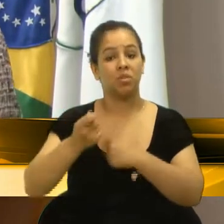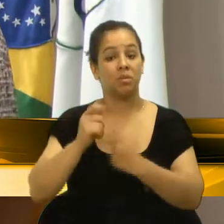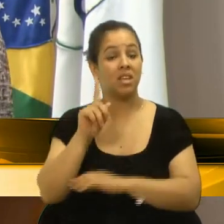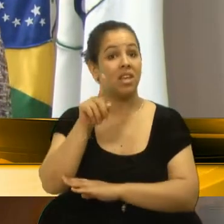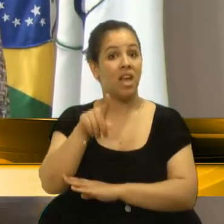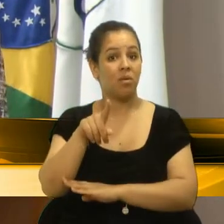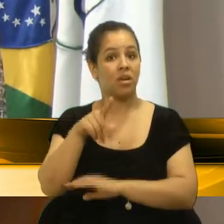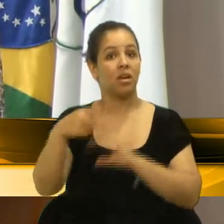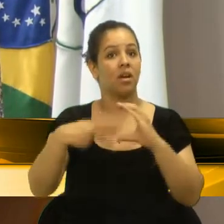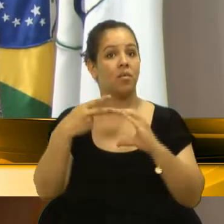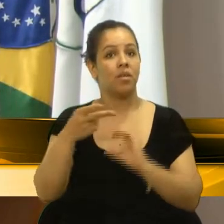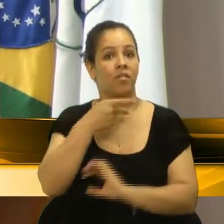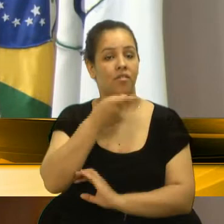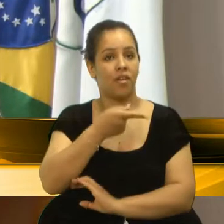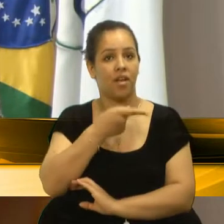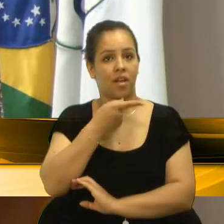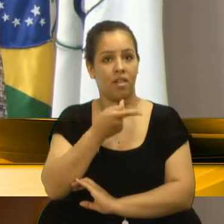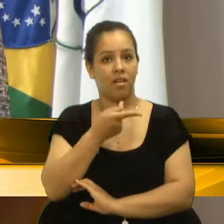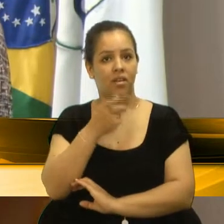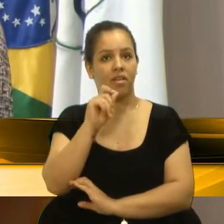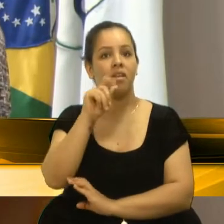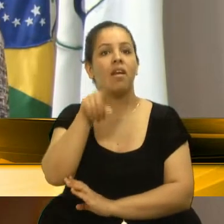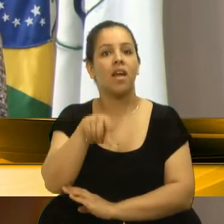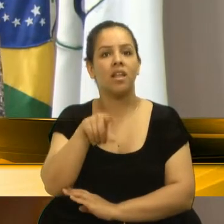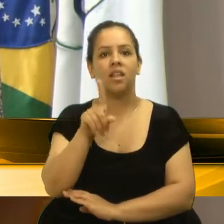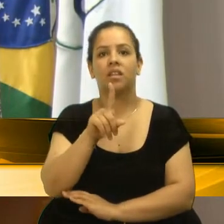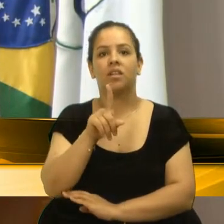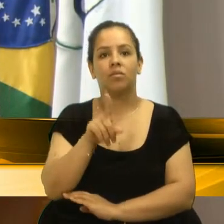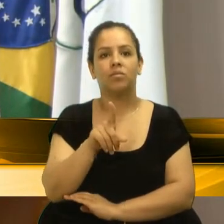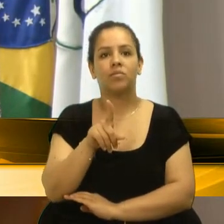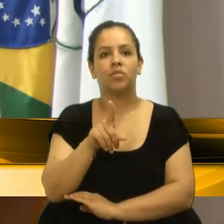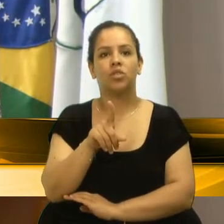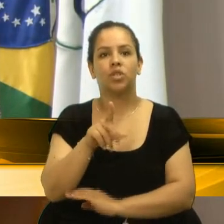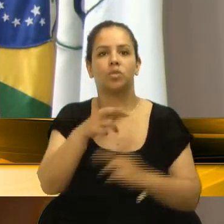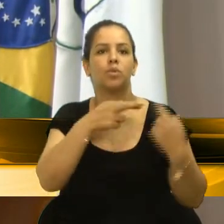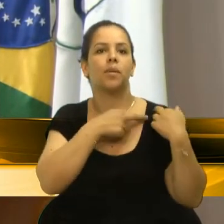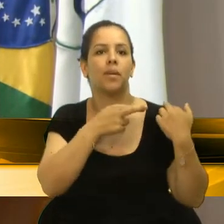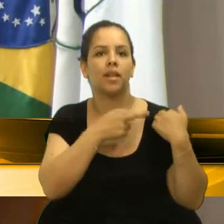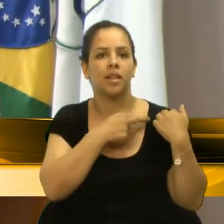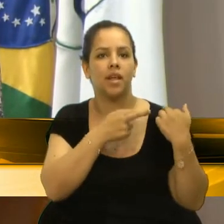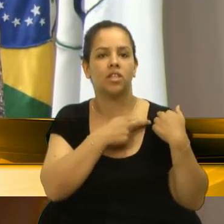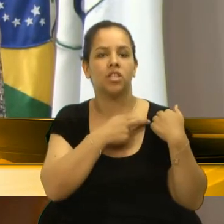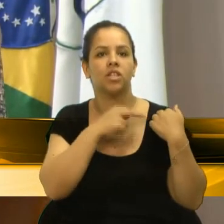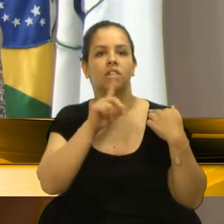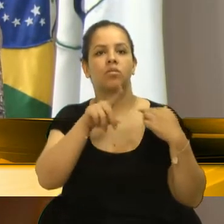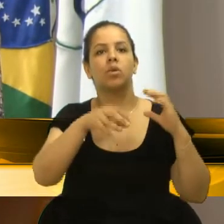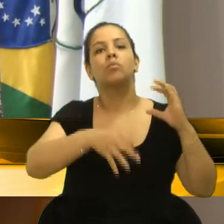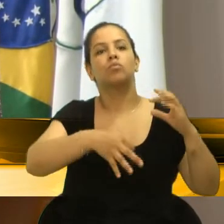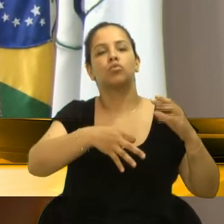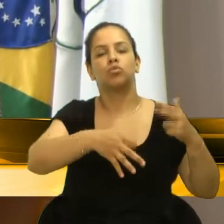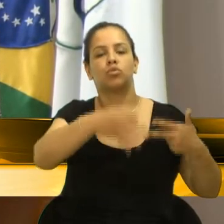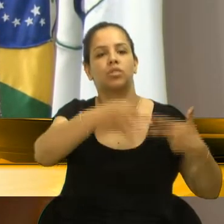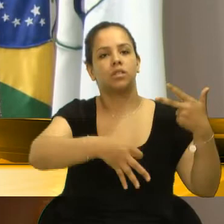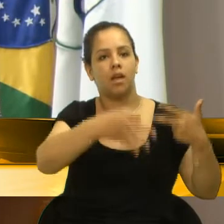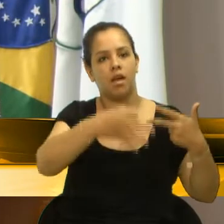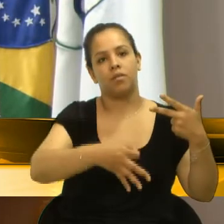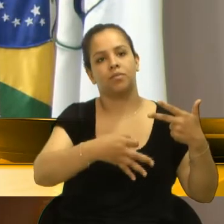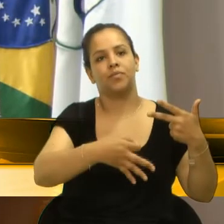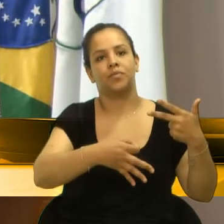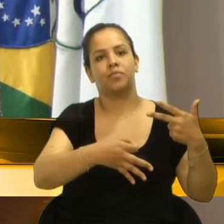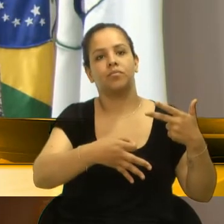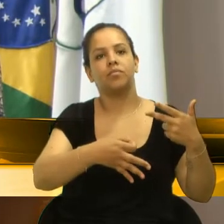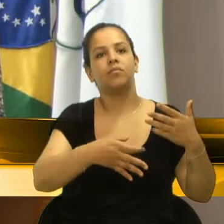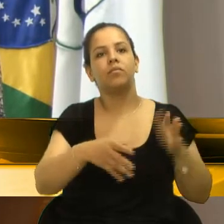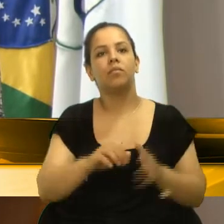não crimes de responsabilidade que são julgados pelo Judiciário, que o Ministério Público Federal firmou